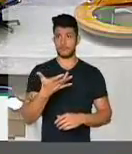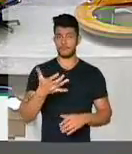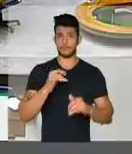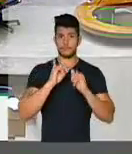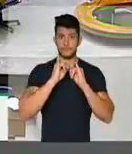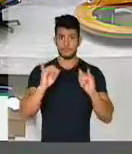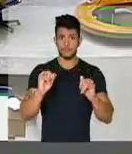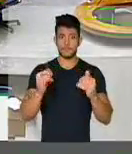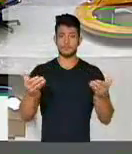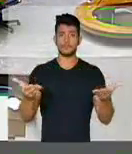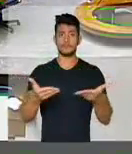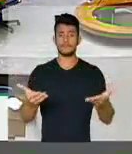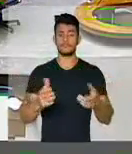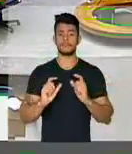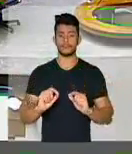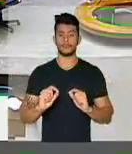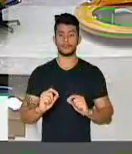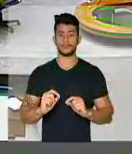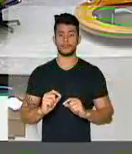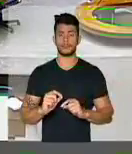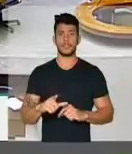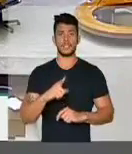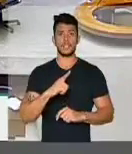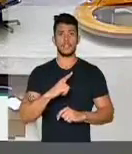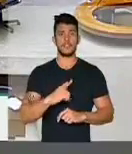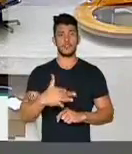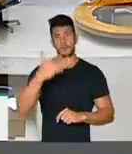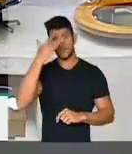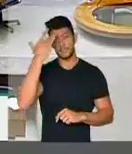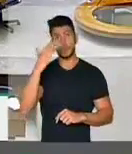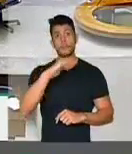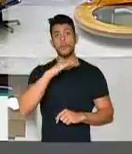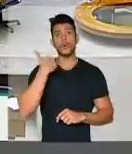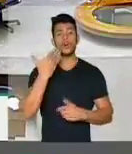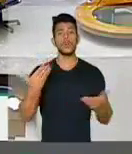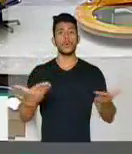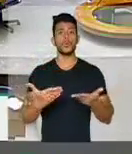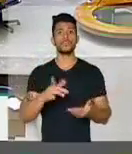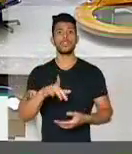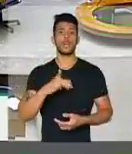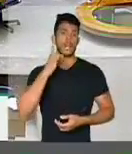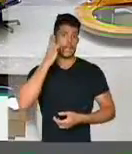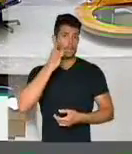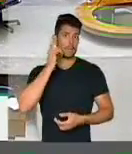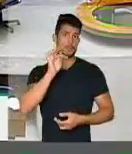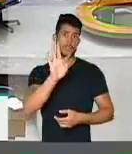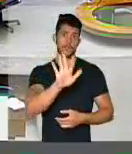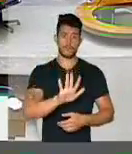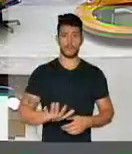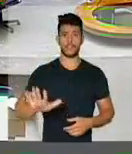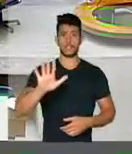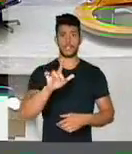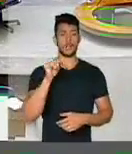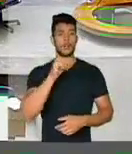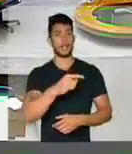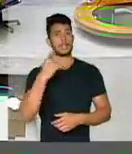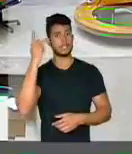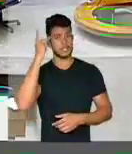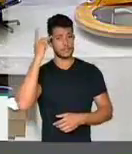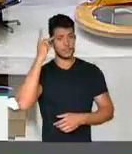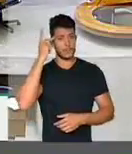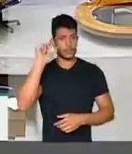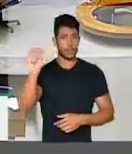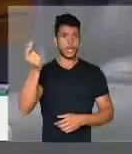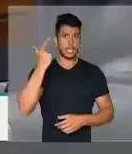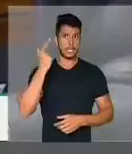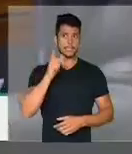justamente o falecimento de um companheiro nosso, deputado federal por São Paulo, foi deputado por São